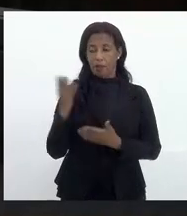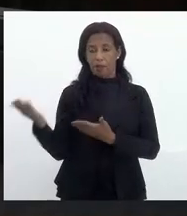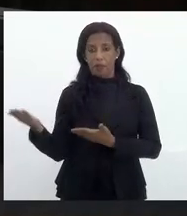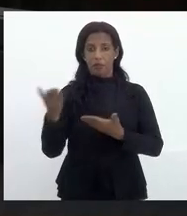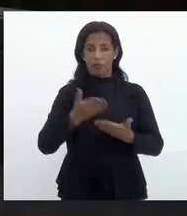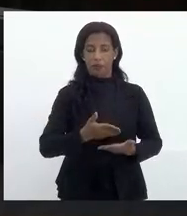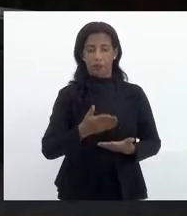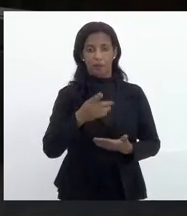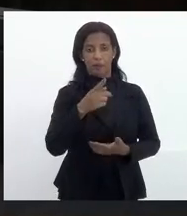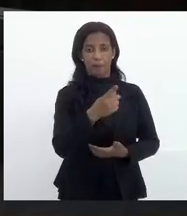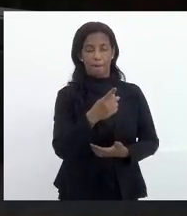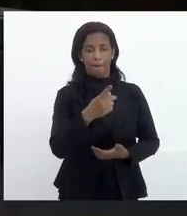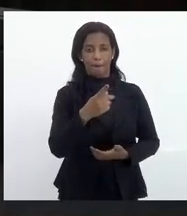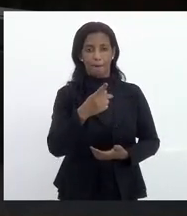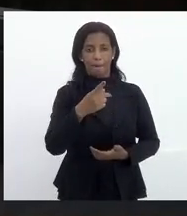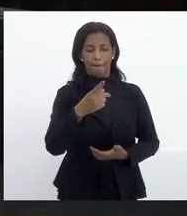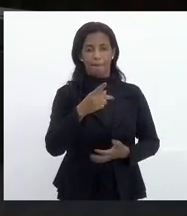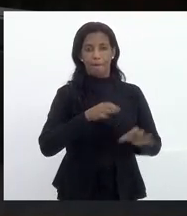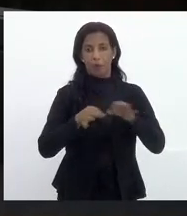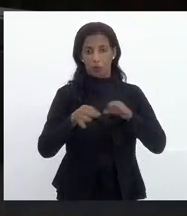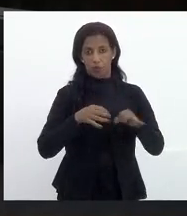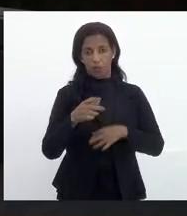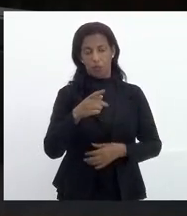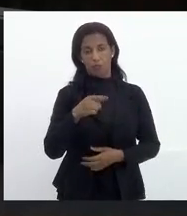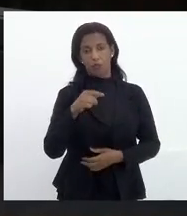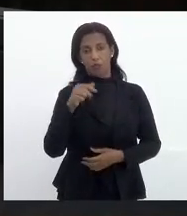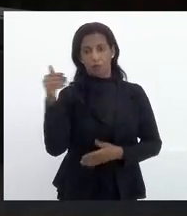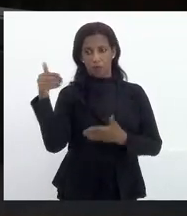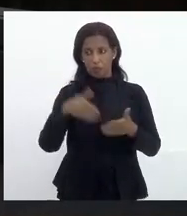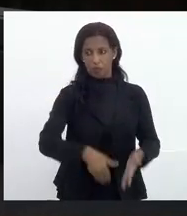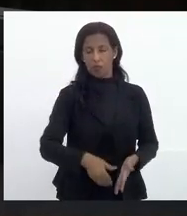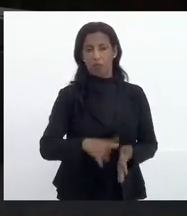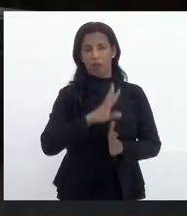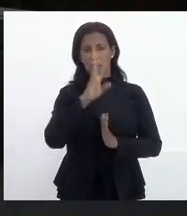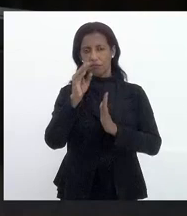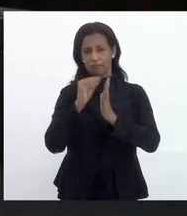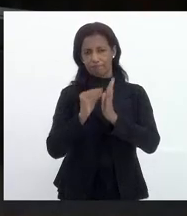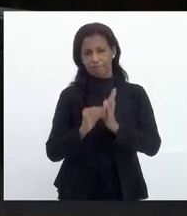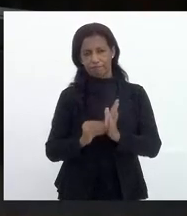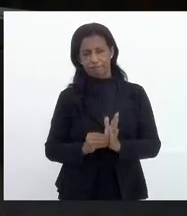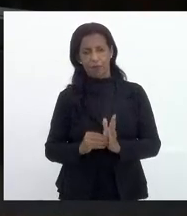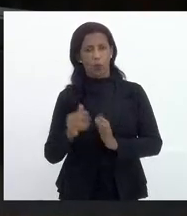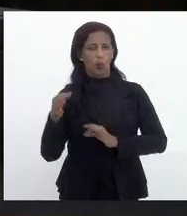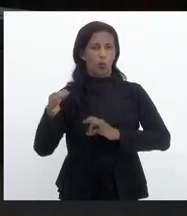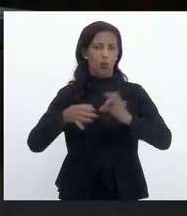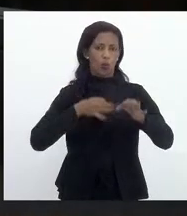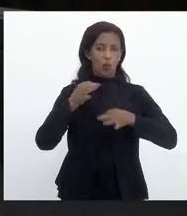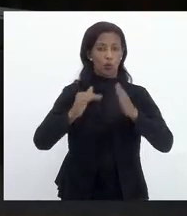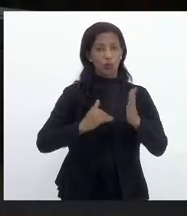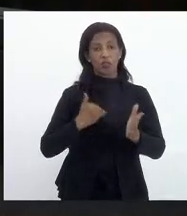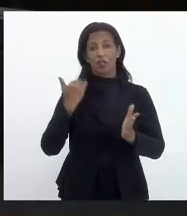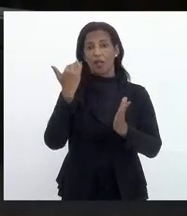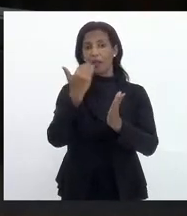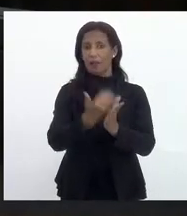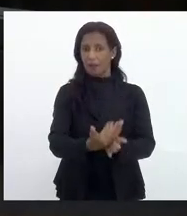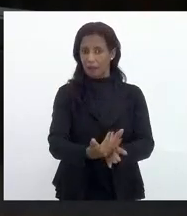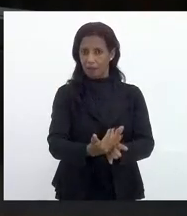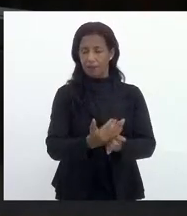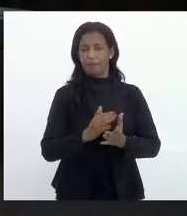vindo um projeto de lei para cá tá que vai englobar uma série de outras coisas além